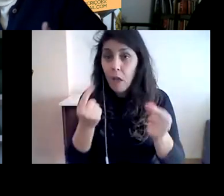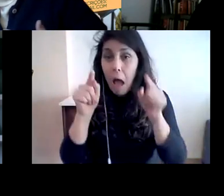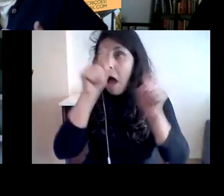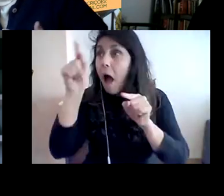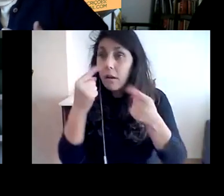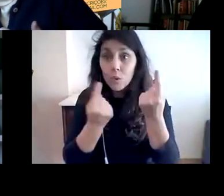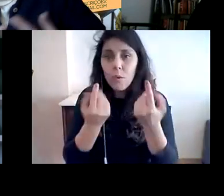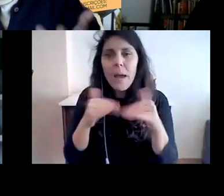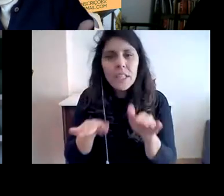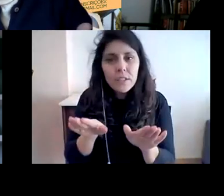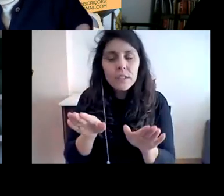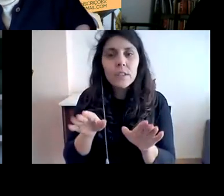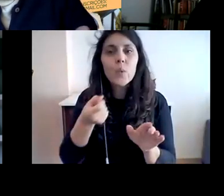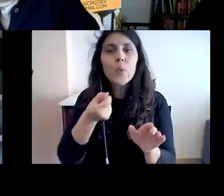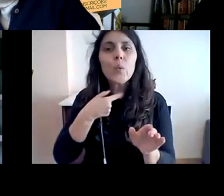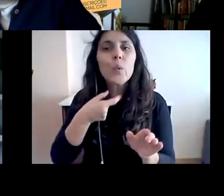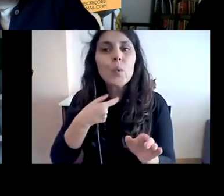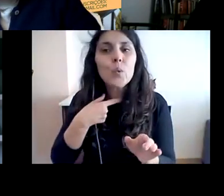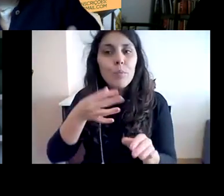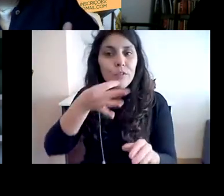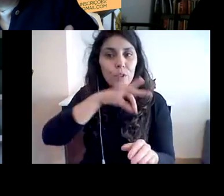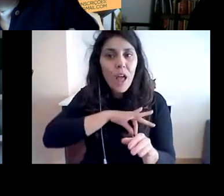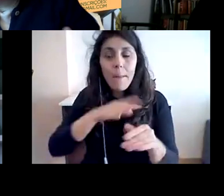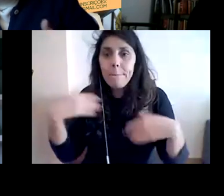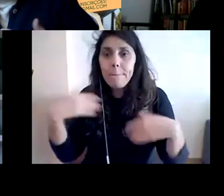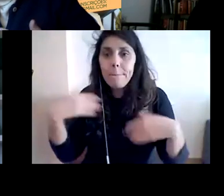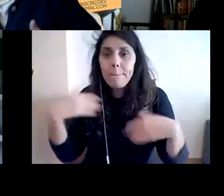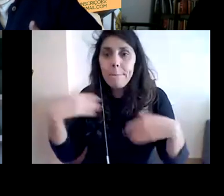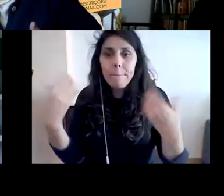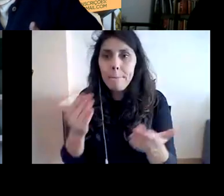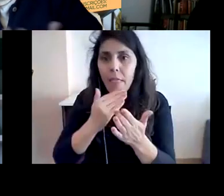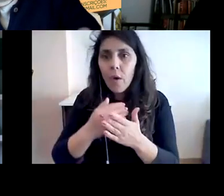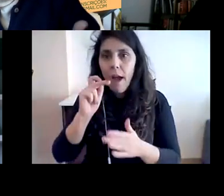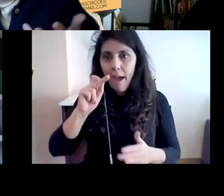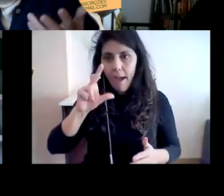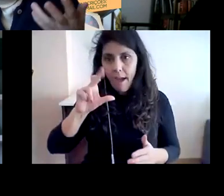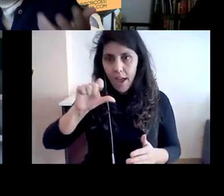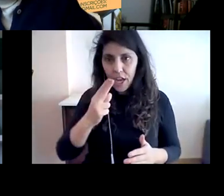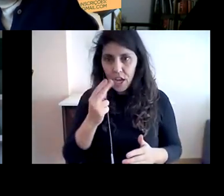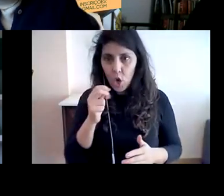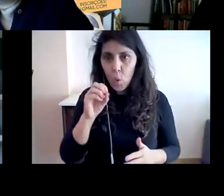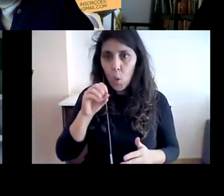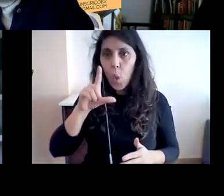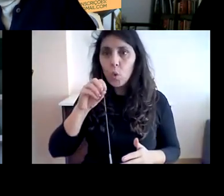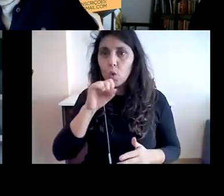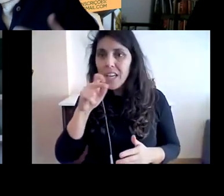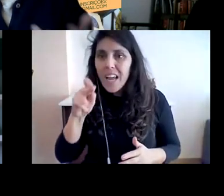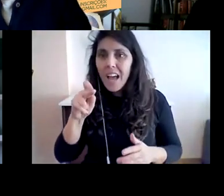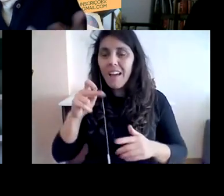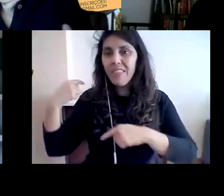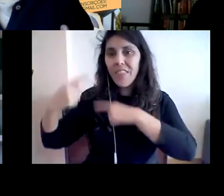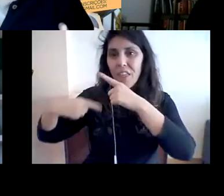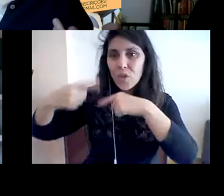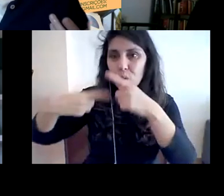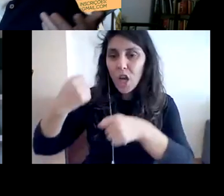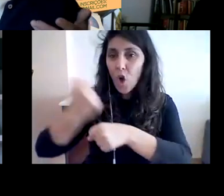ensino profissional em técnicos médios de arqueologia, que faz tanta falta, em artes e ofícios tradicionais, e corremos o